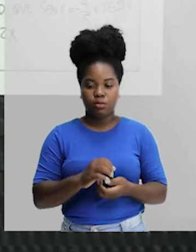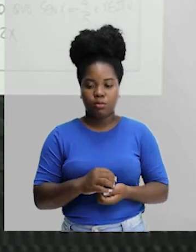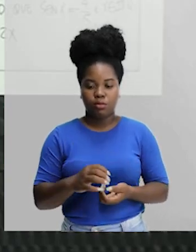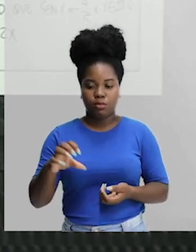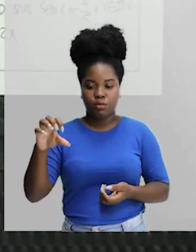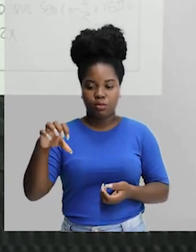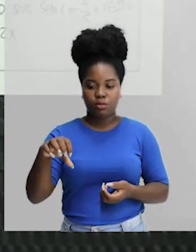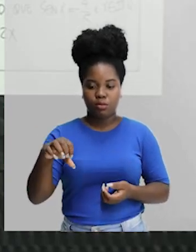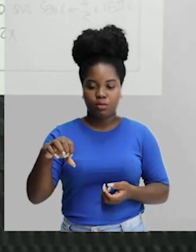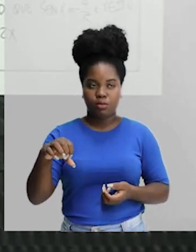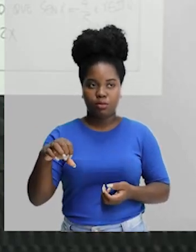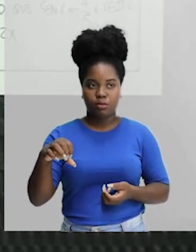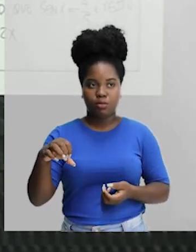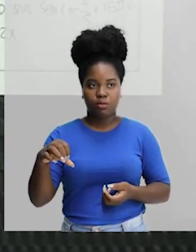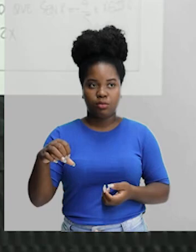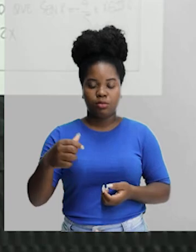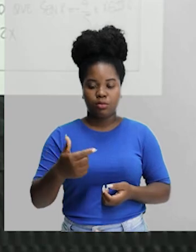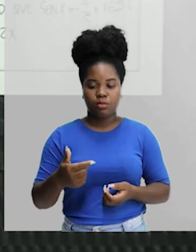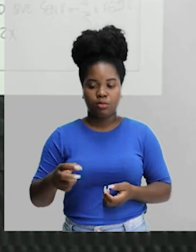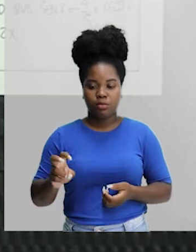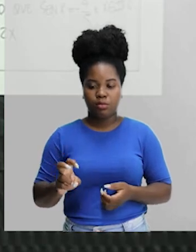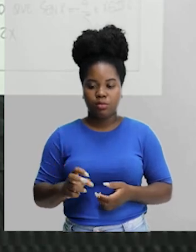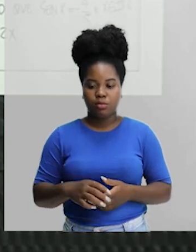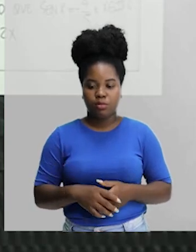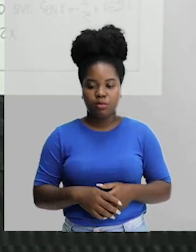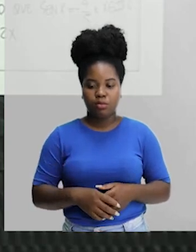a 9 sobre 25.